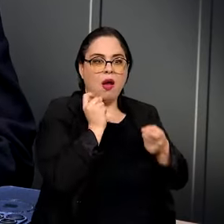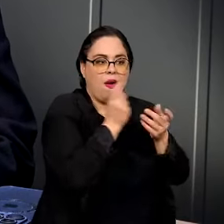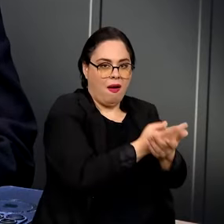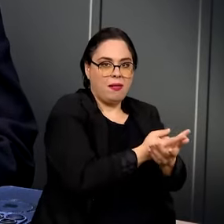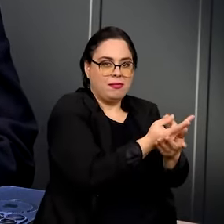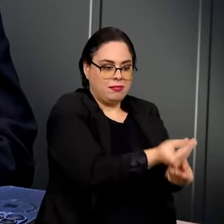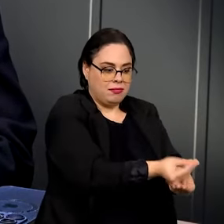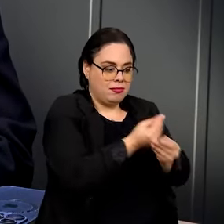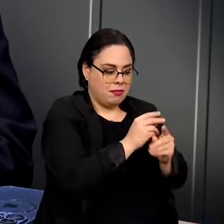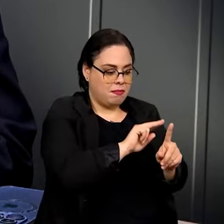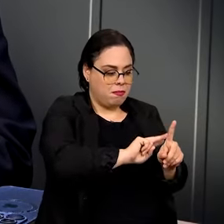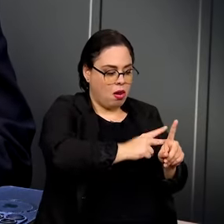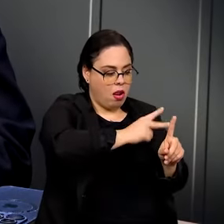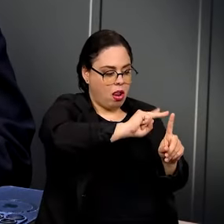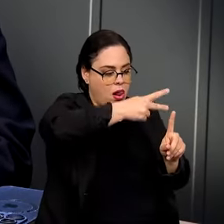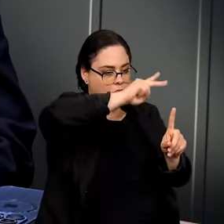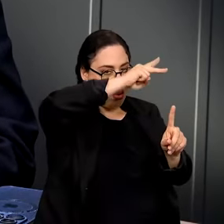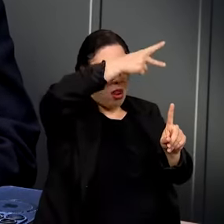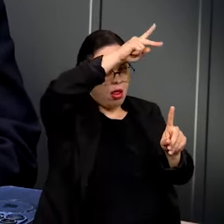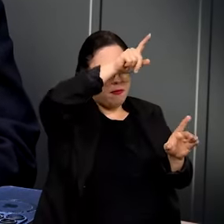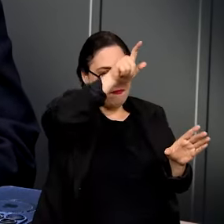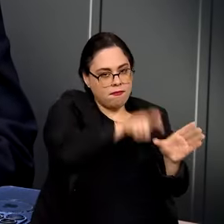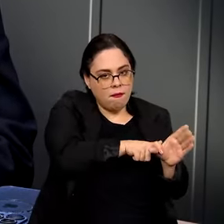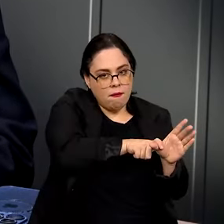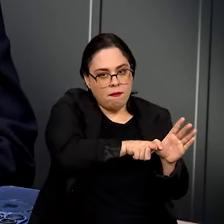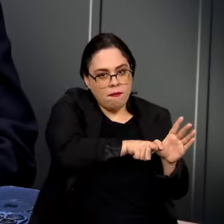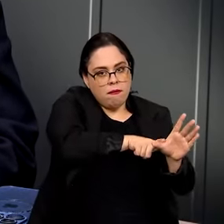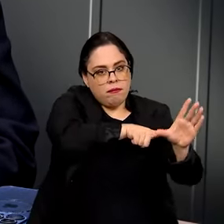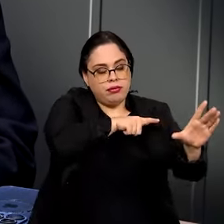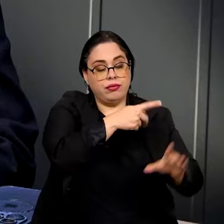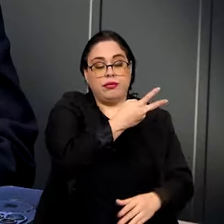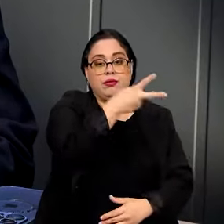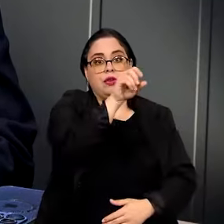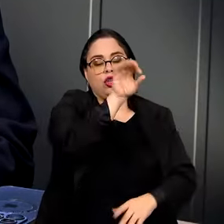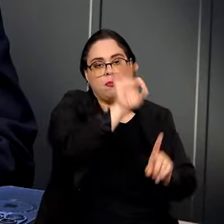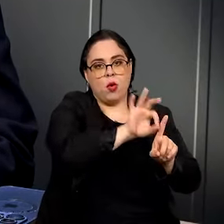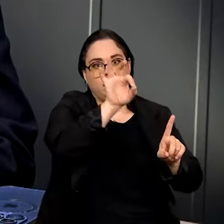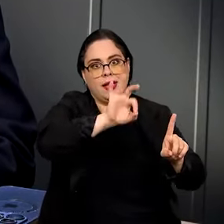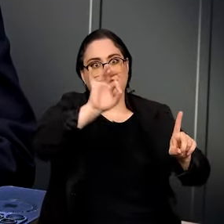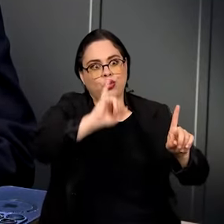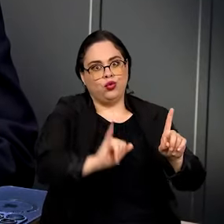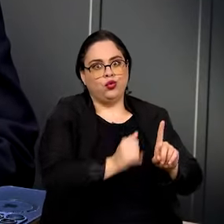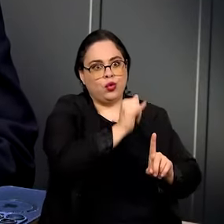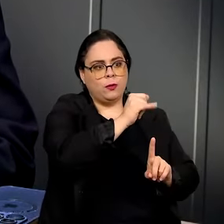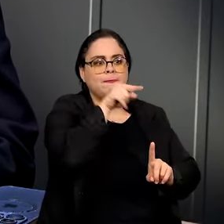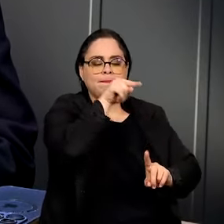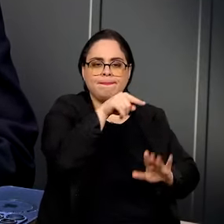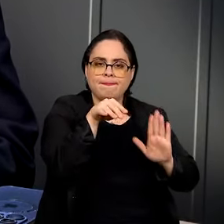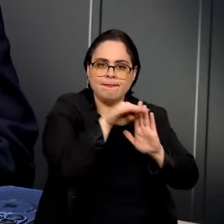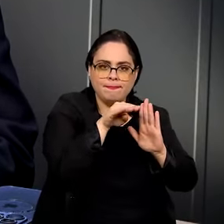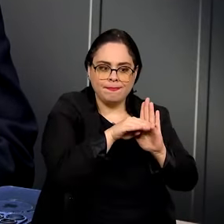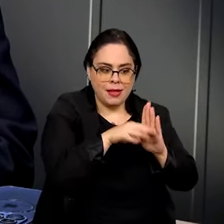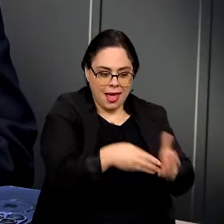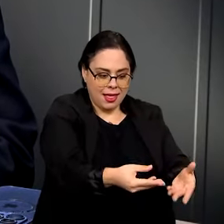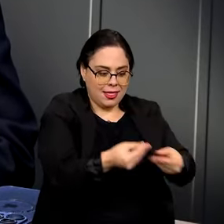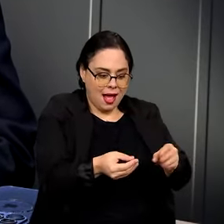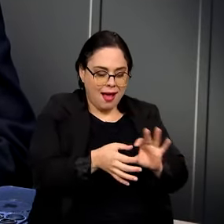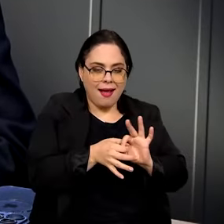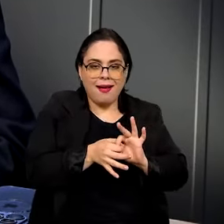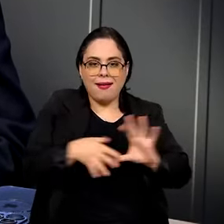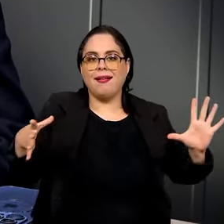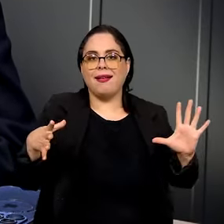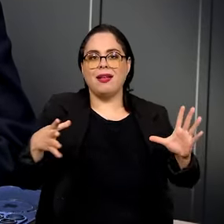próprio fornecedor que coloca o seu produto consignado cobrando taxas de até 20% então esse